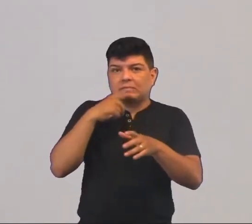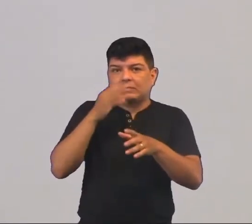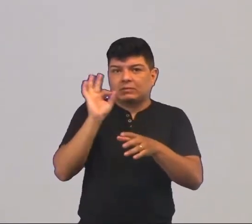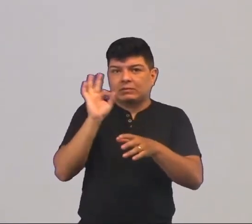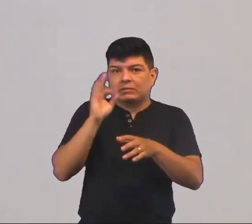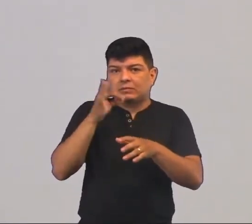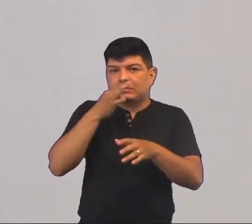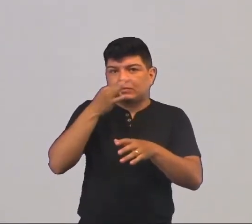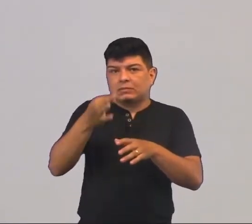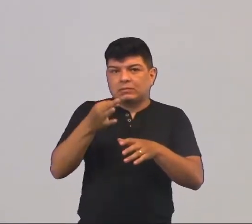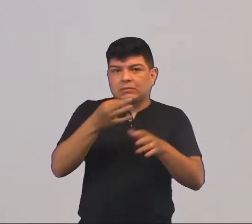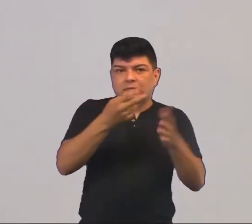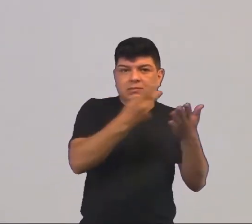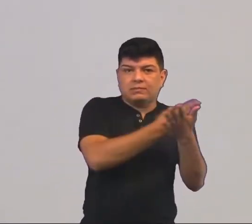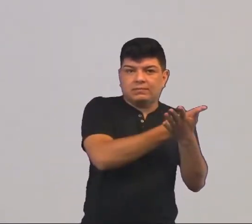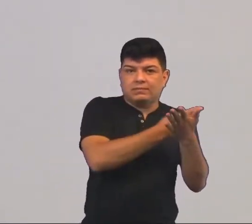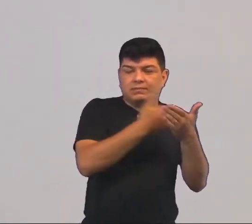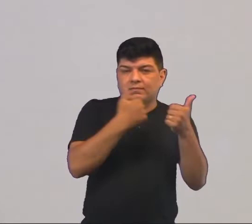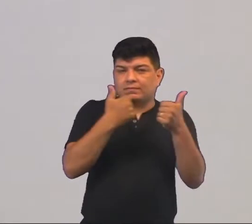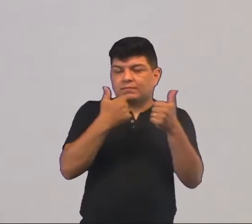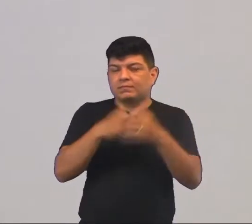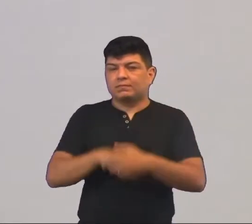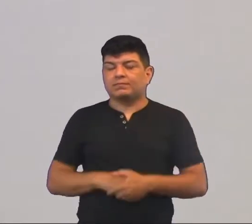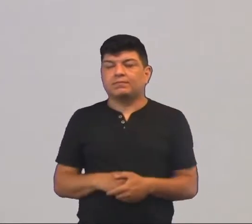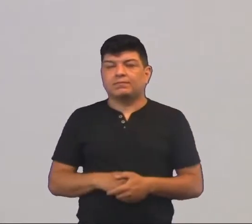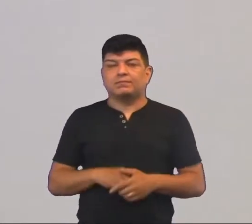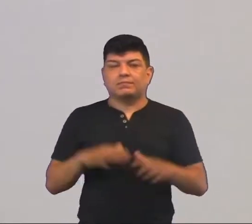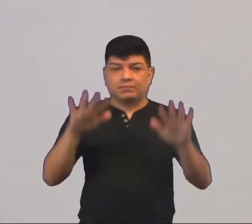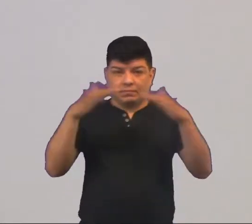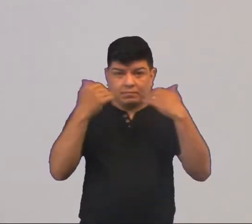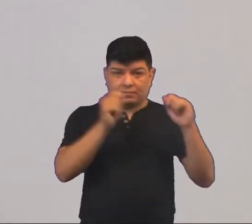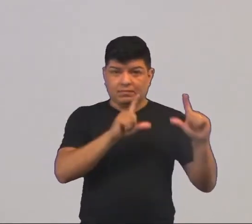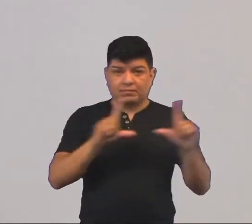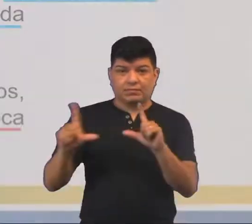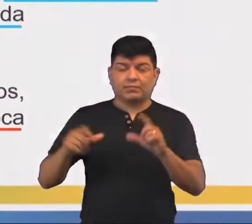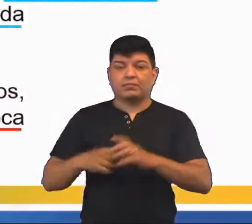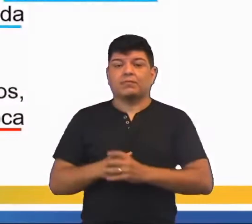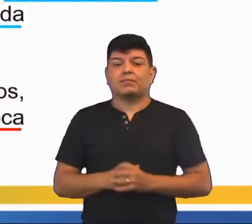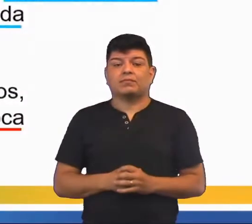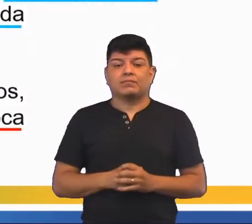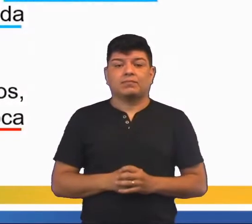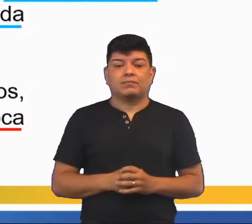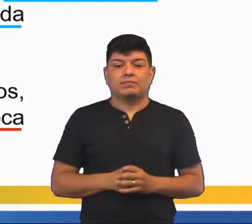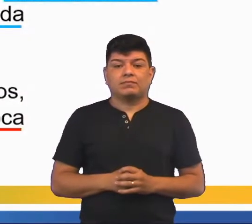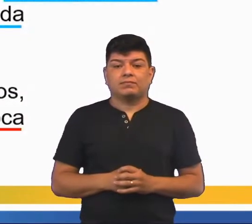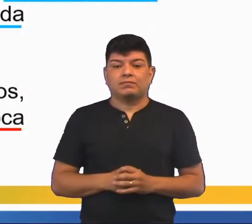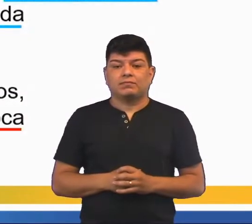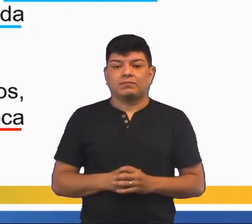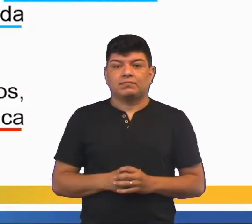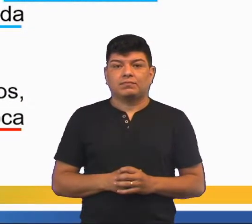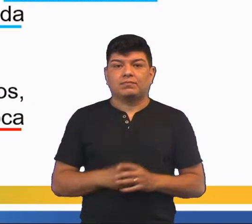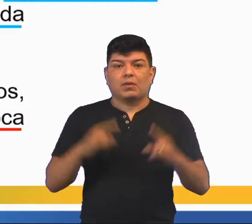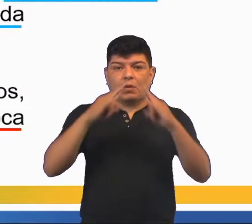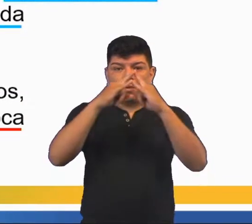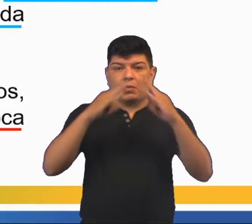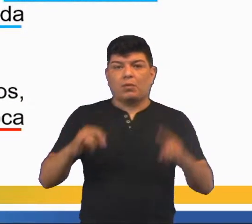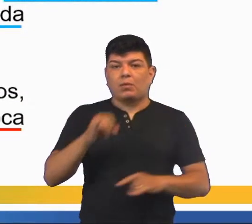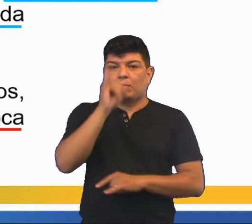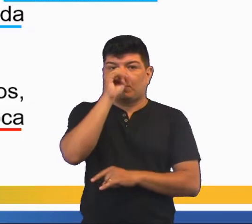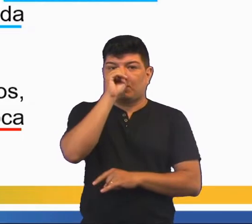do que é opinião e o que é um fato. Acompanha comigo aí na telinha. No